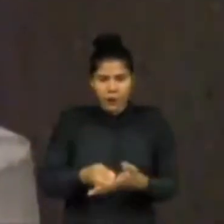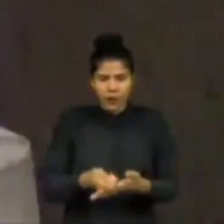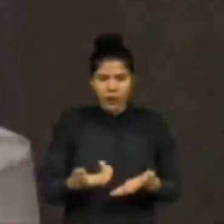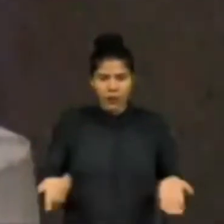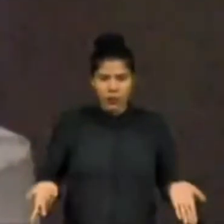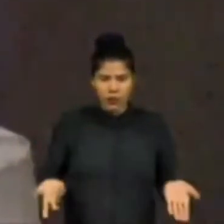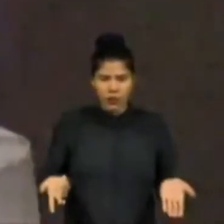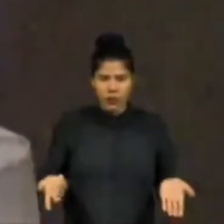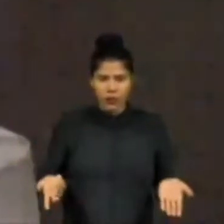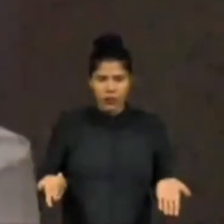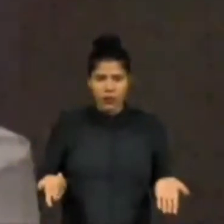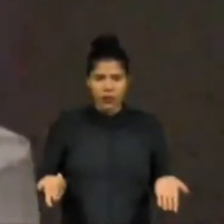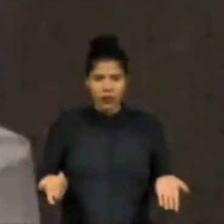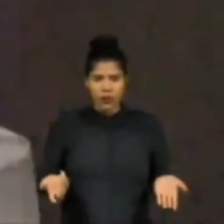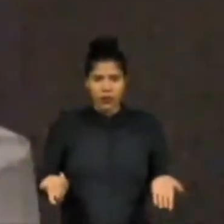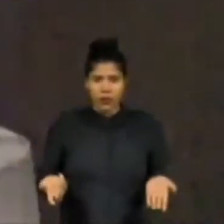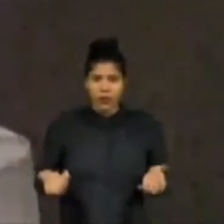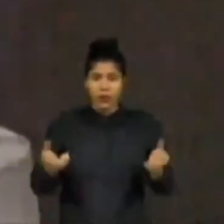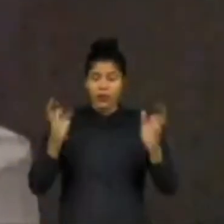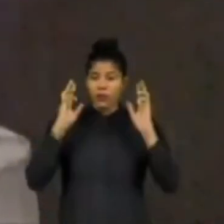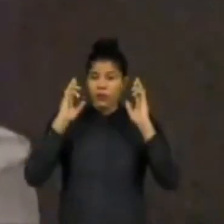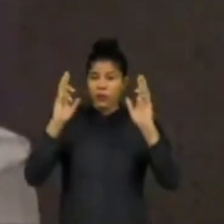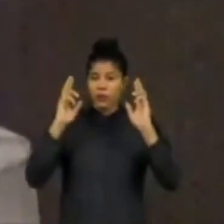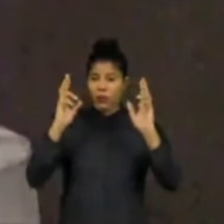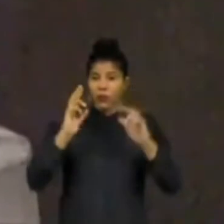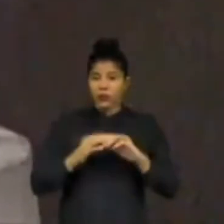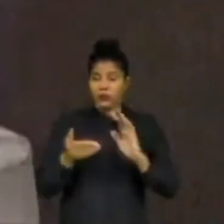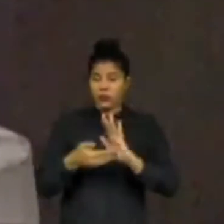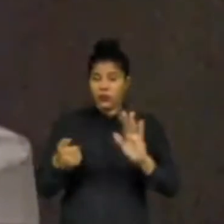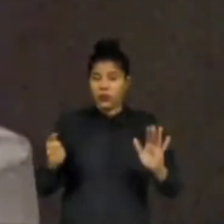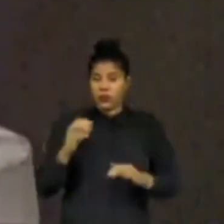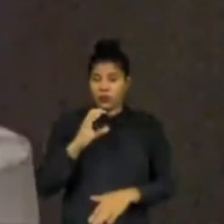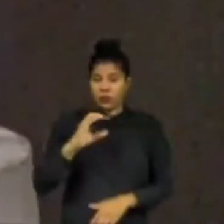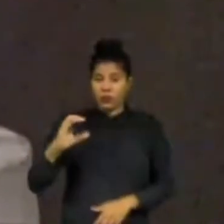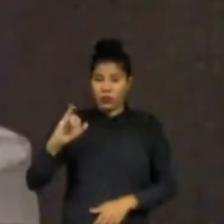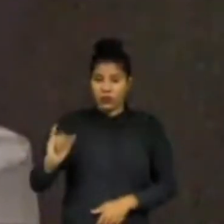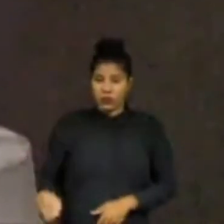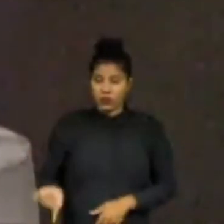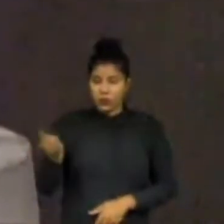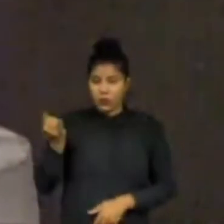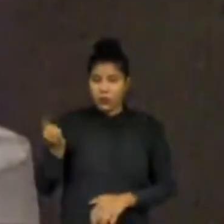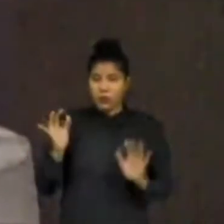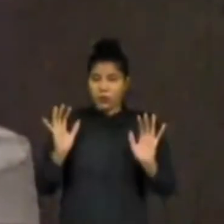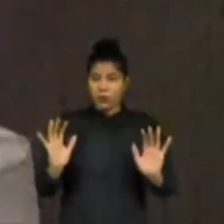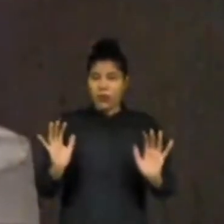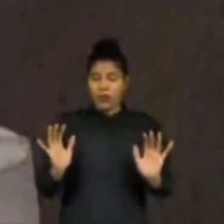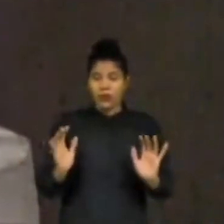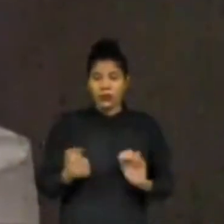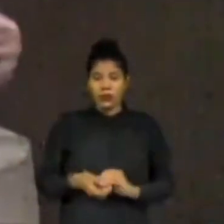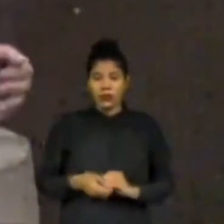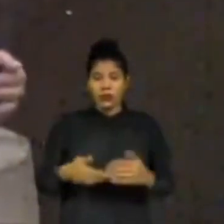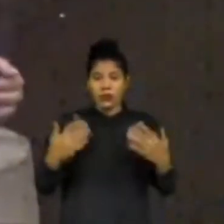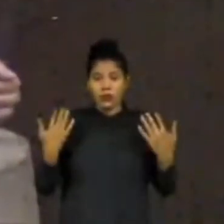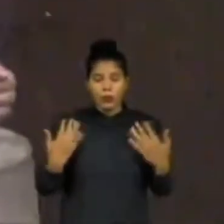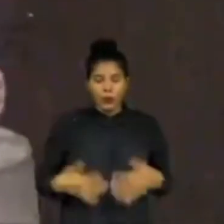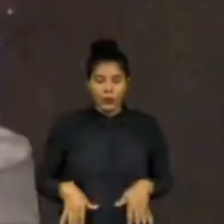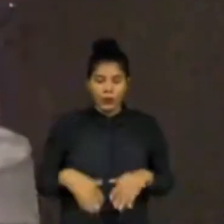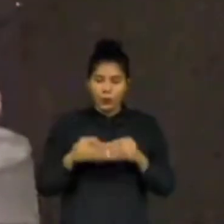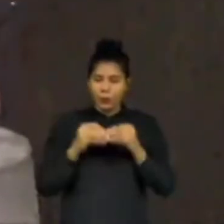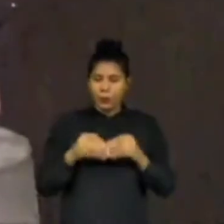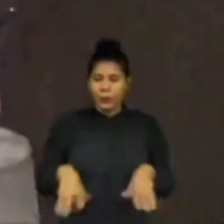um impacto, ainda bem que isso foi retirado da CCJ, mas não foi em definitivo. Isso teria um impacto